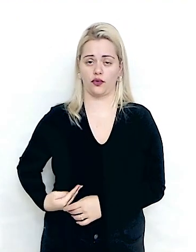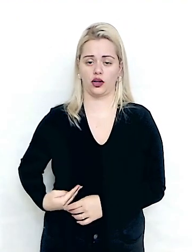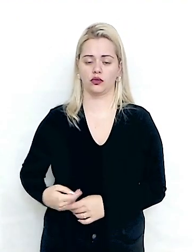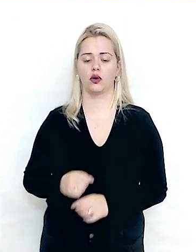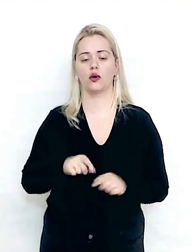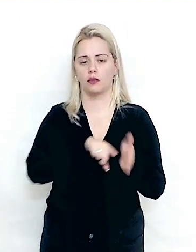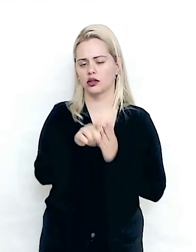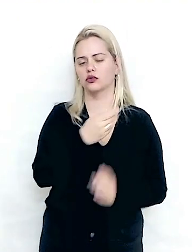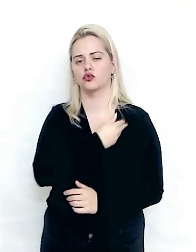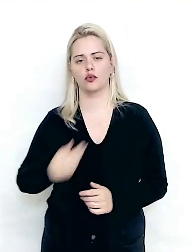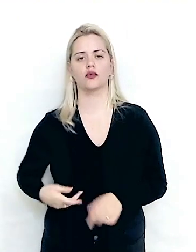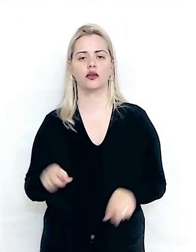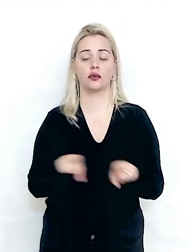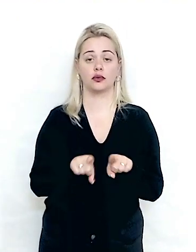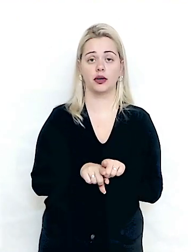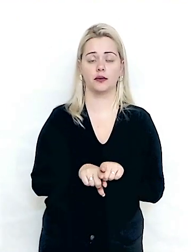estamos falando.